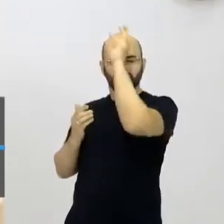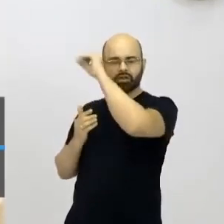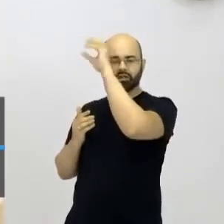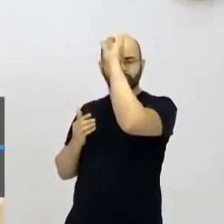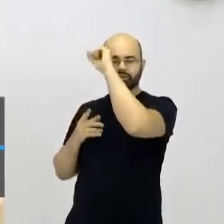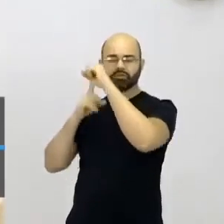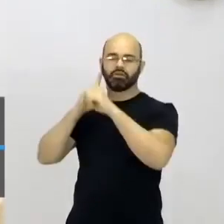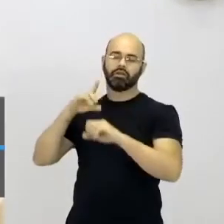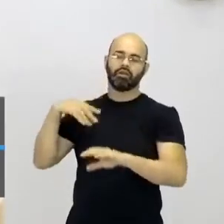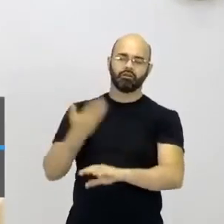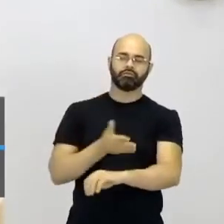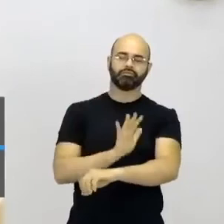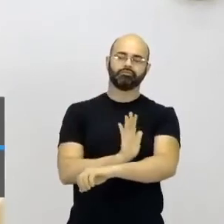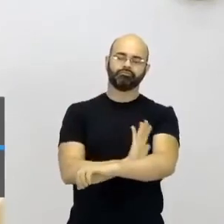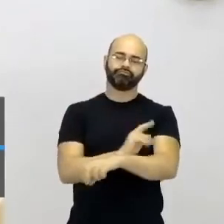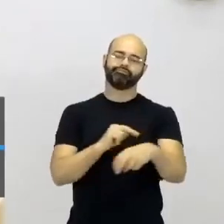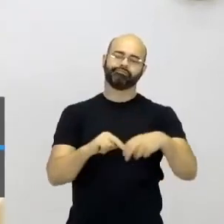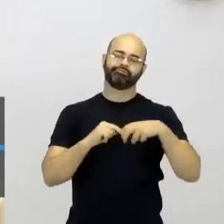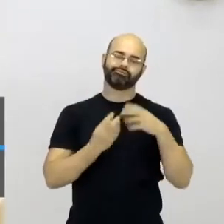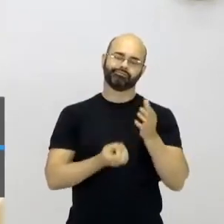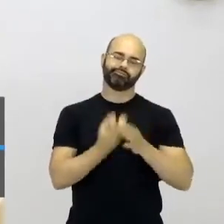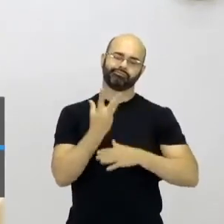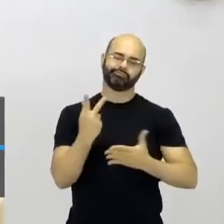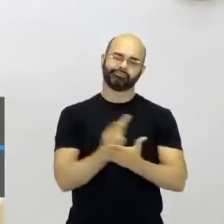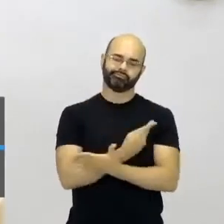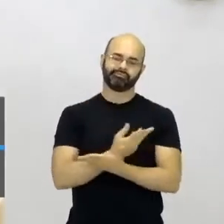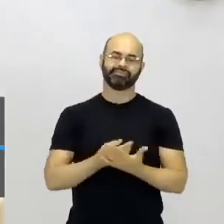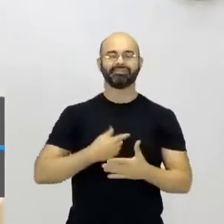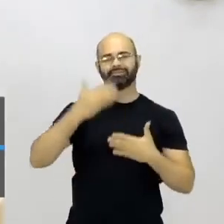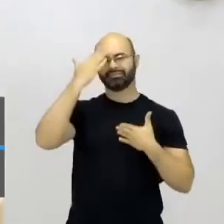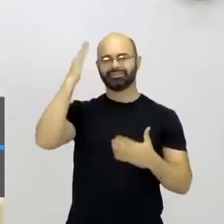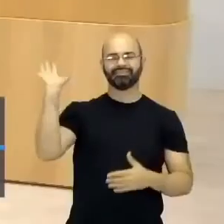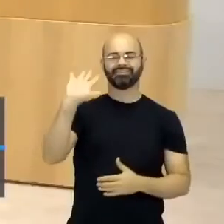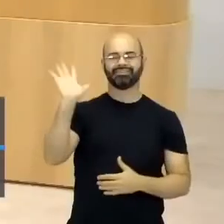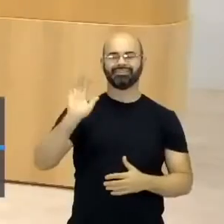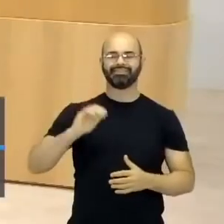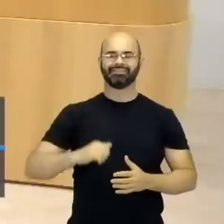formaram o racismo hoje no nosso país. Muito obrigado e tchau, tchau. Tchau, tchau.